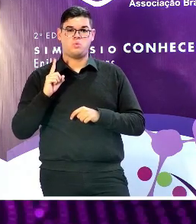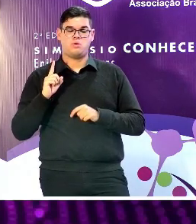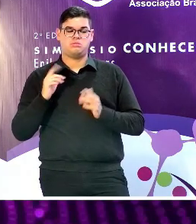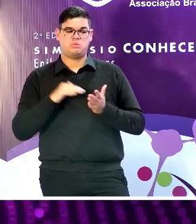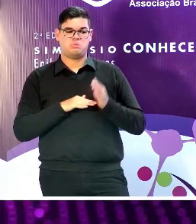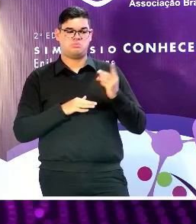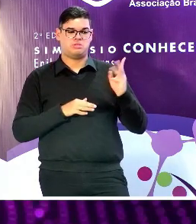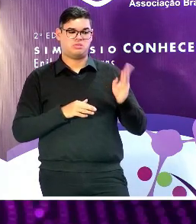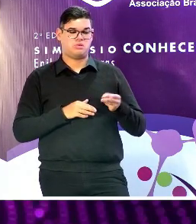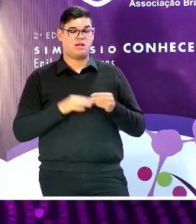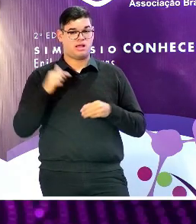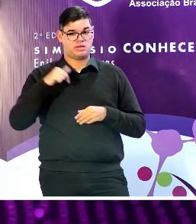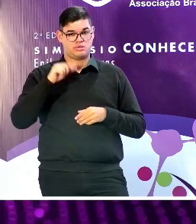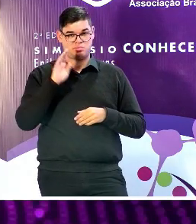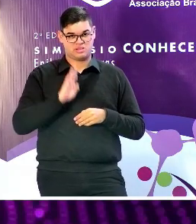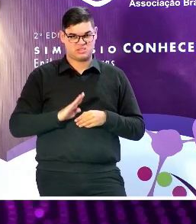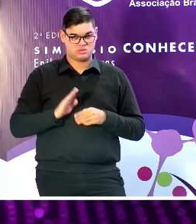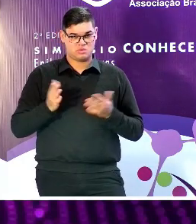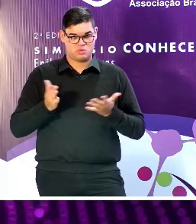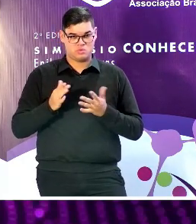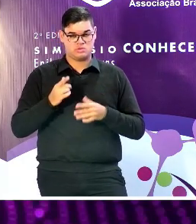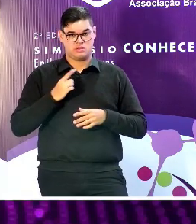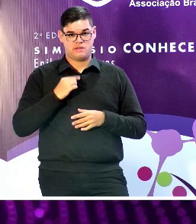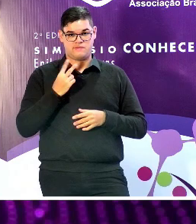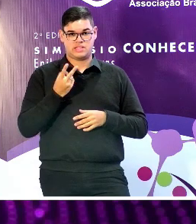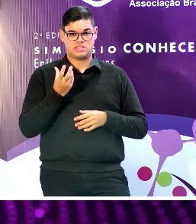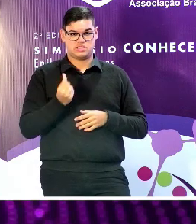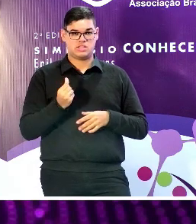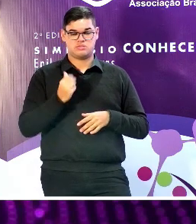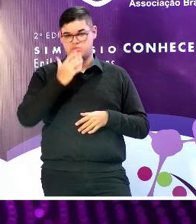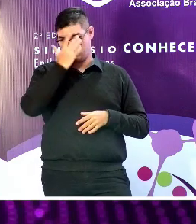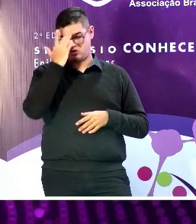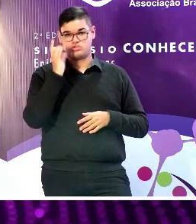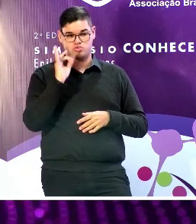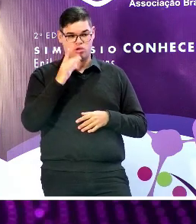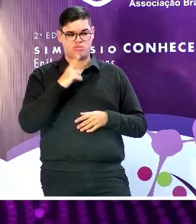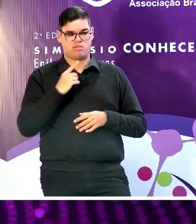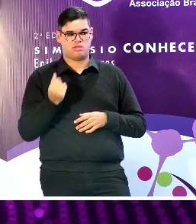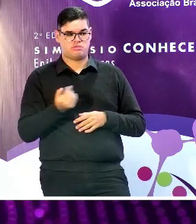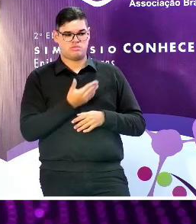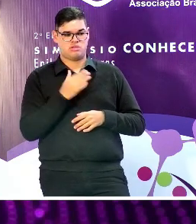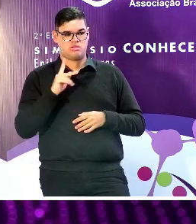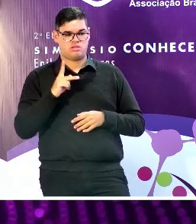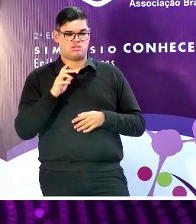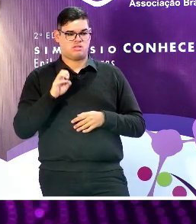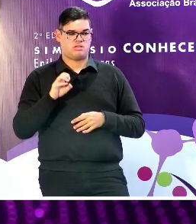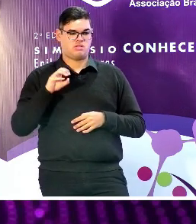No Brasil, hoje, nós temos 26 pacientes que a gente, né, conhece